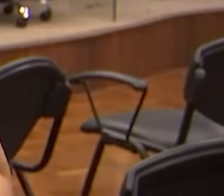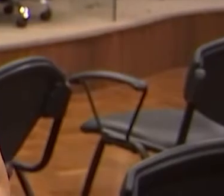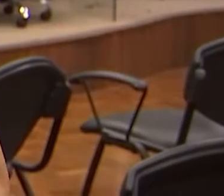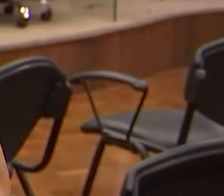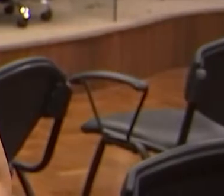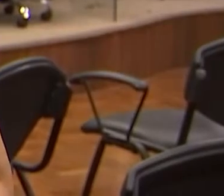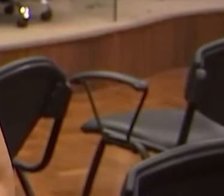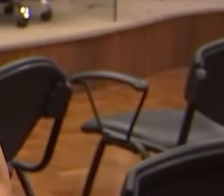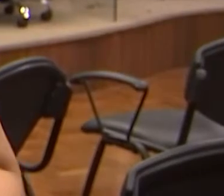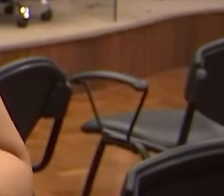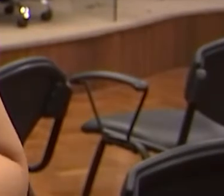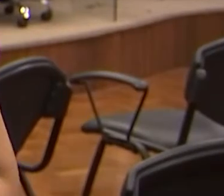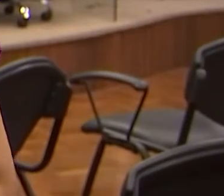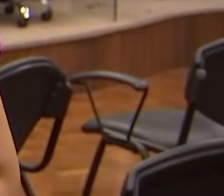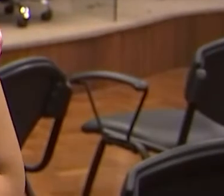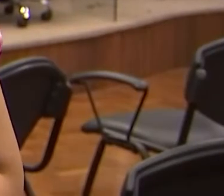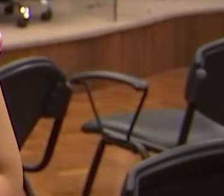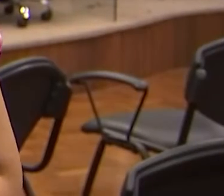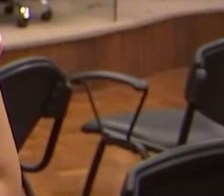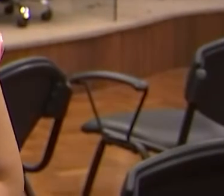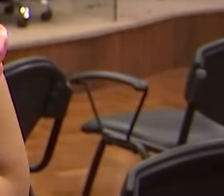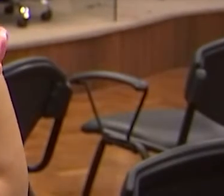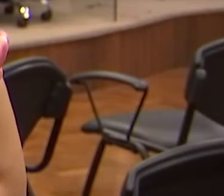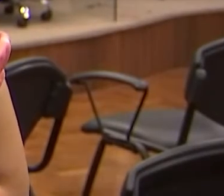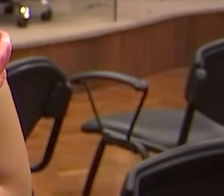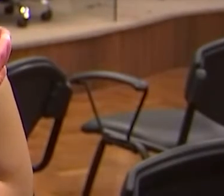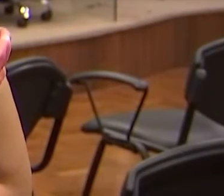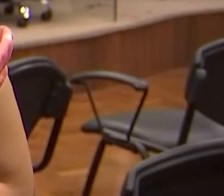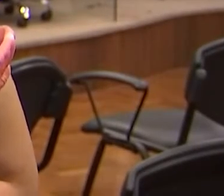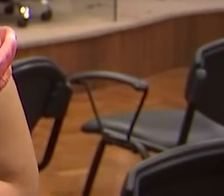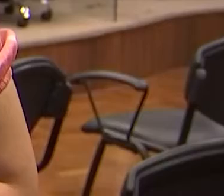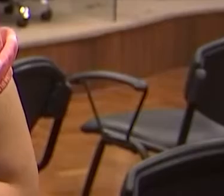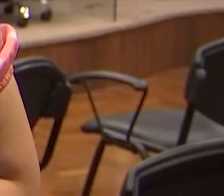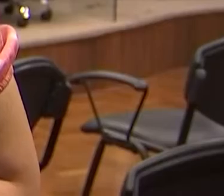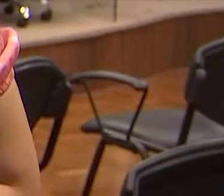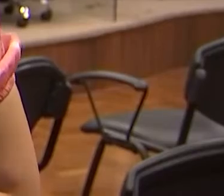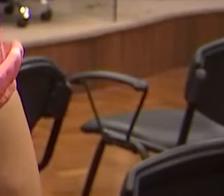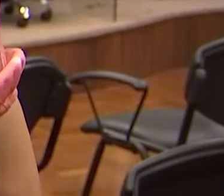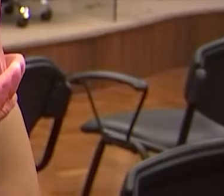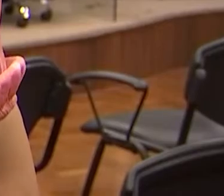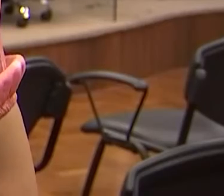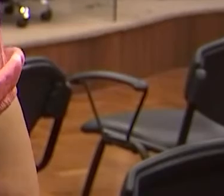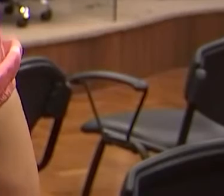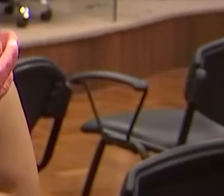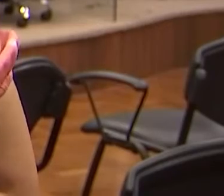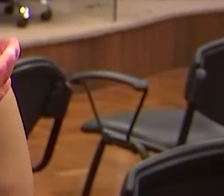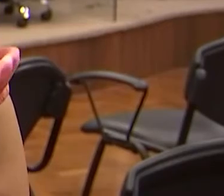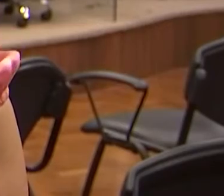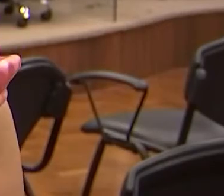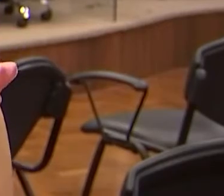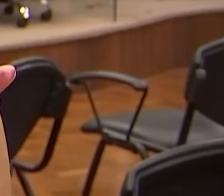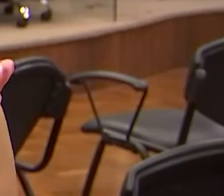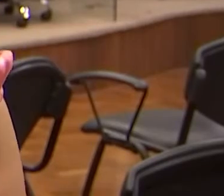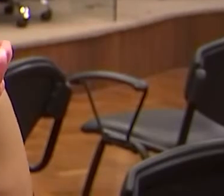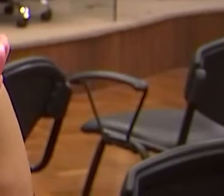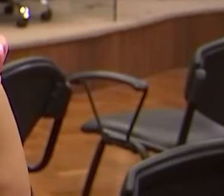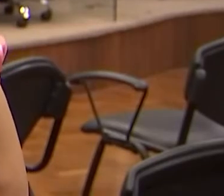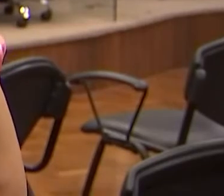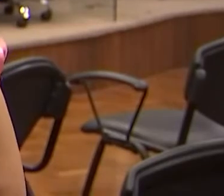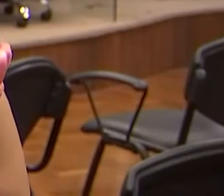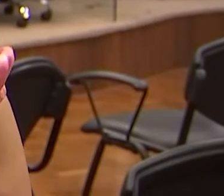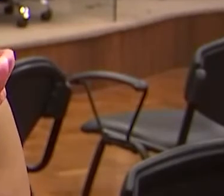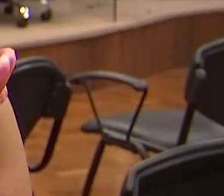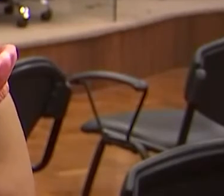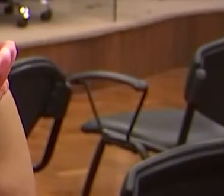todo o aparato público para atender essa população. Então nós temos todos os equipamentos para dar uma melhor acolhida, temos o